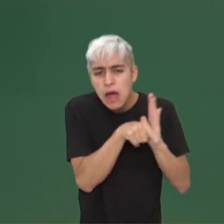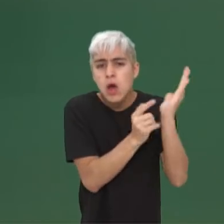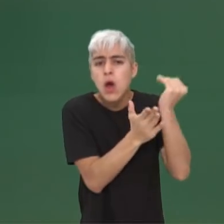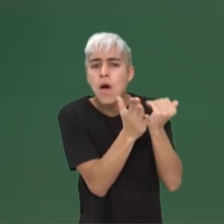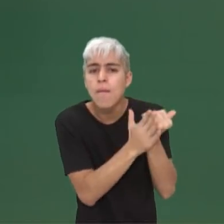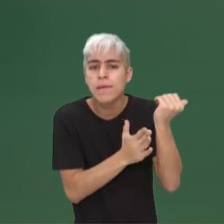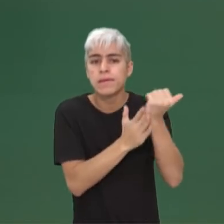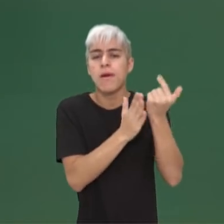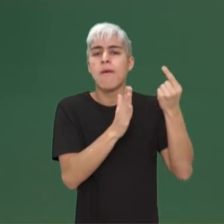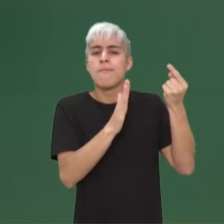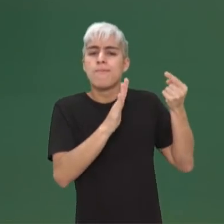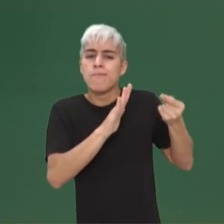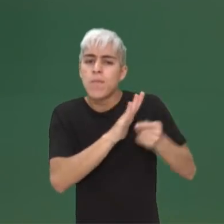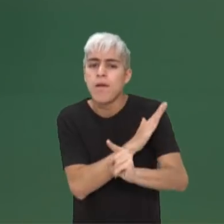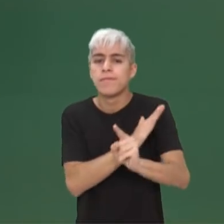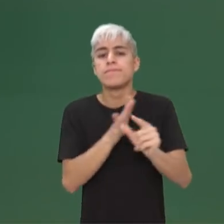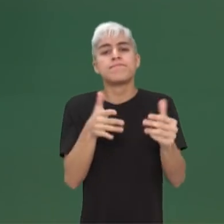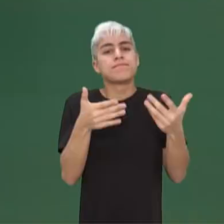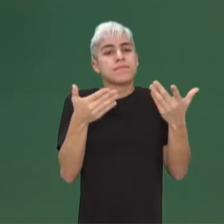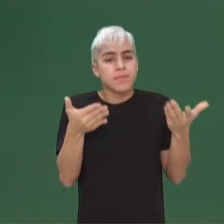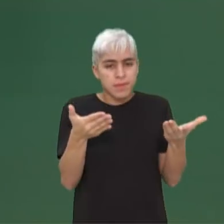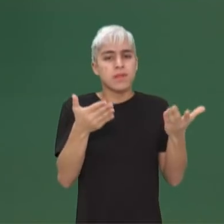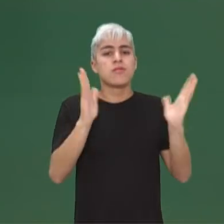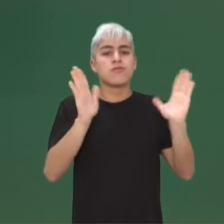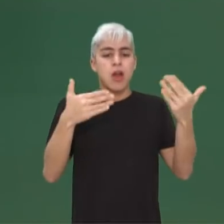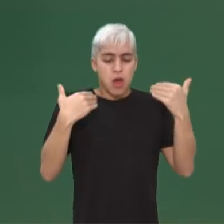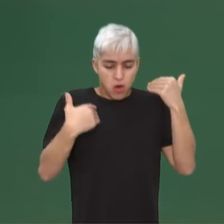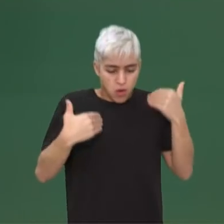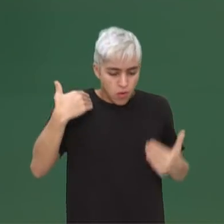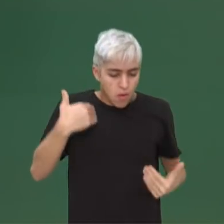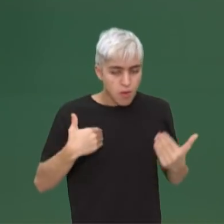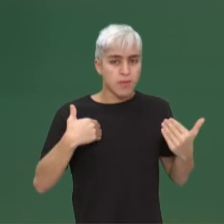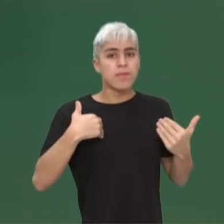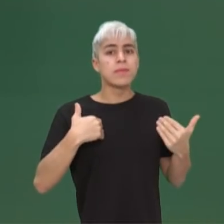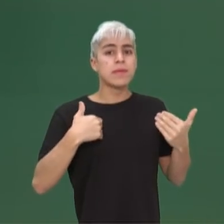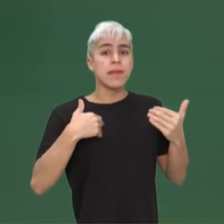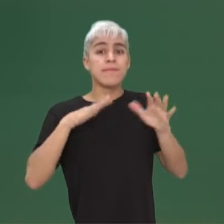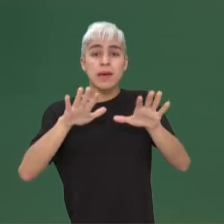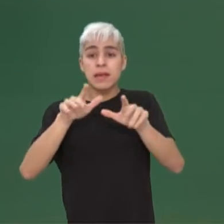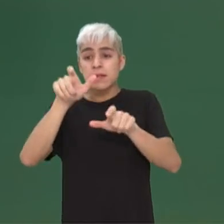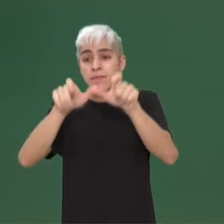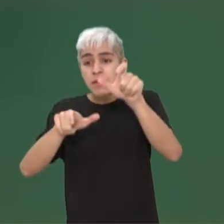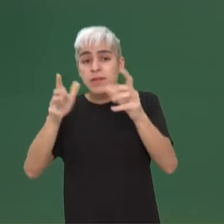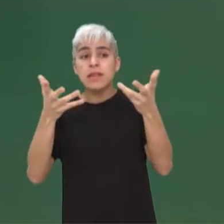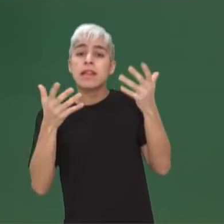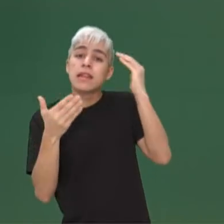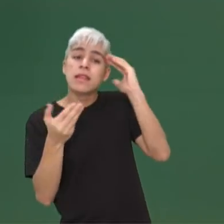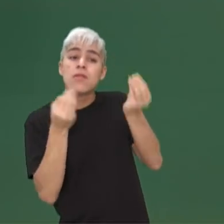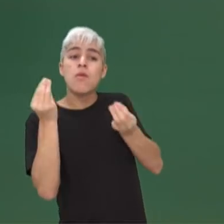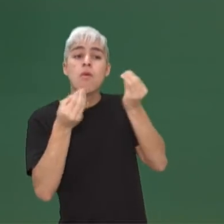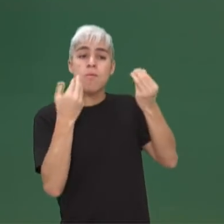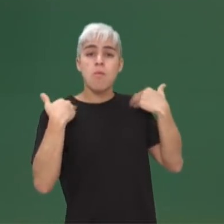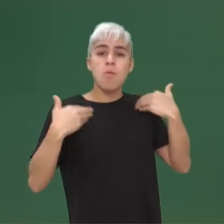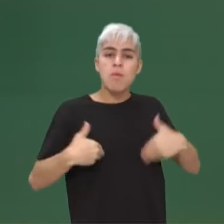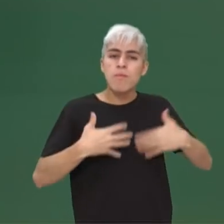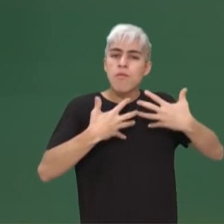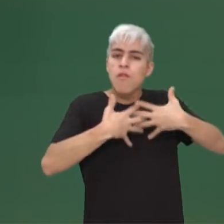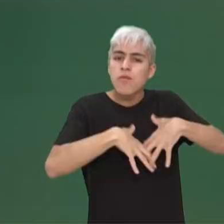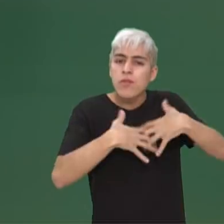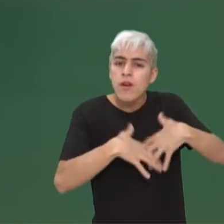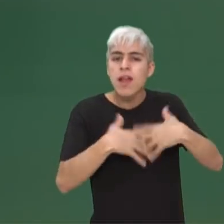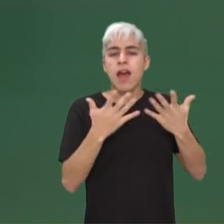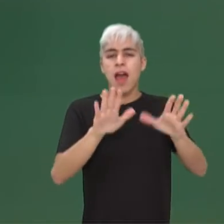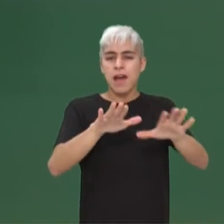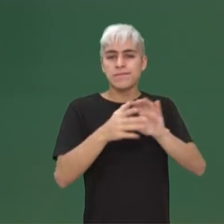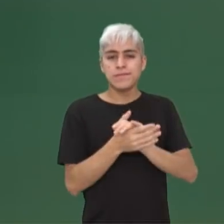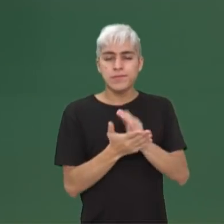começou a ser aprofundado. Então agora você tinha ali todo o seu corpo, mas as pessoas naquela época elas queriam entender como esse corpo funcionava. Então você